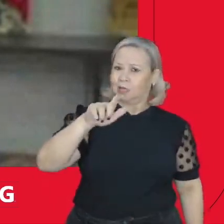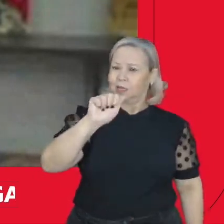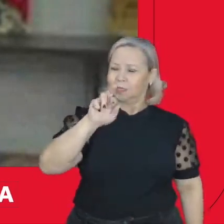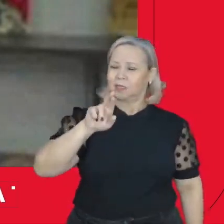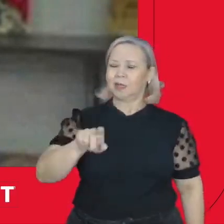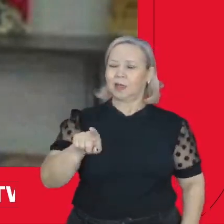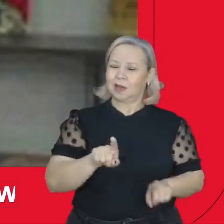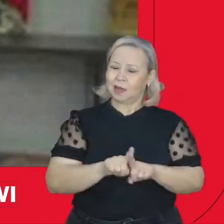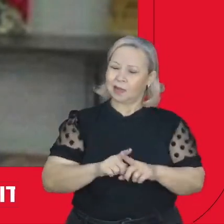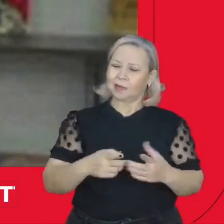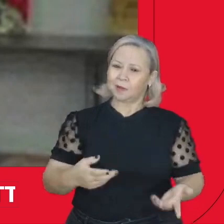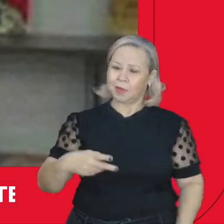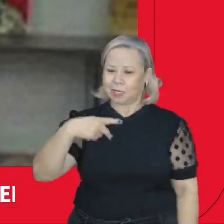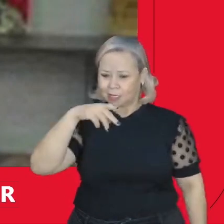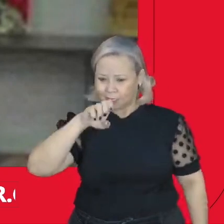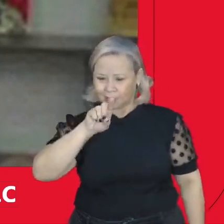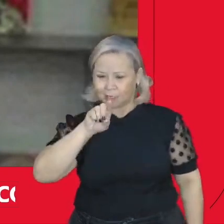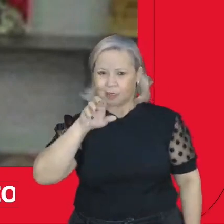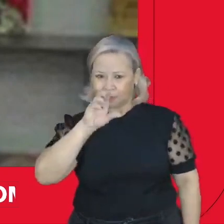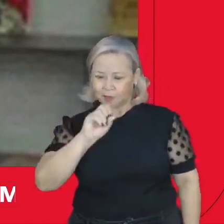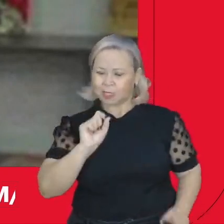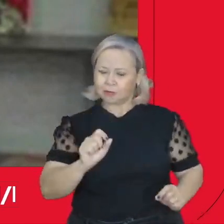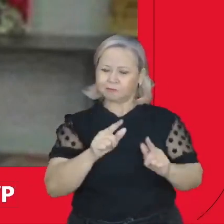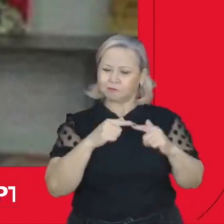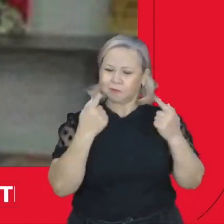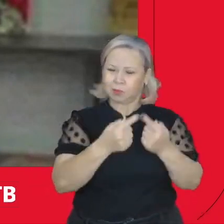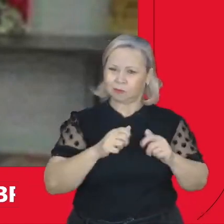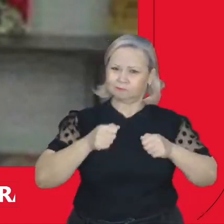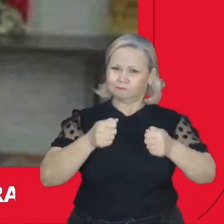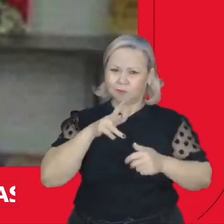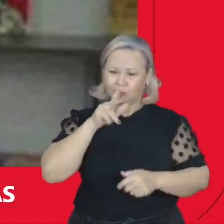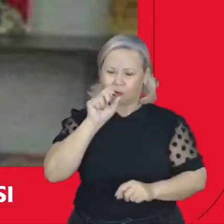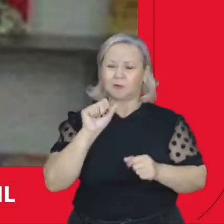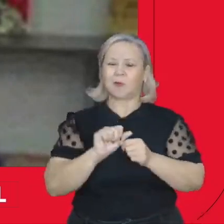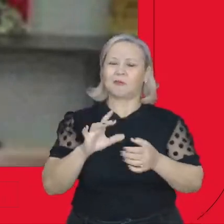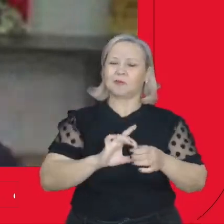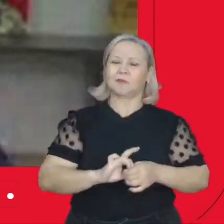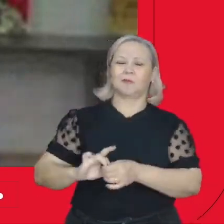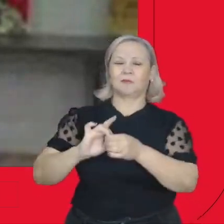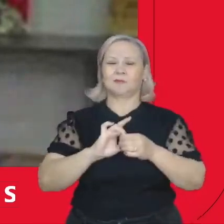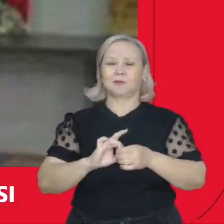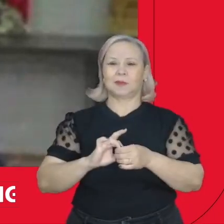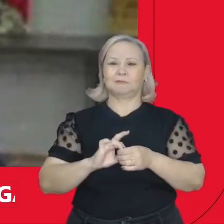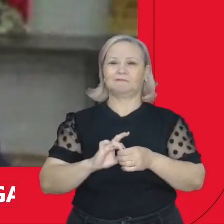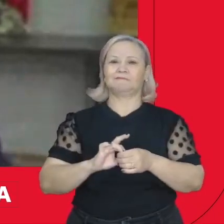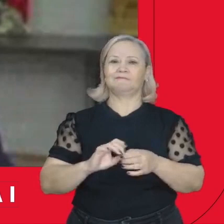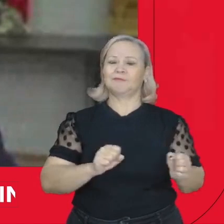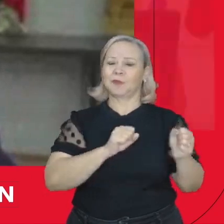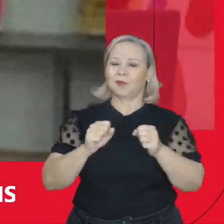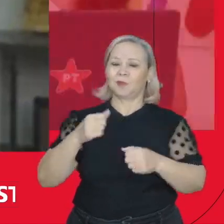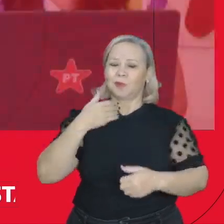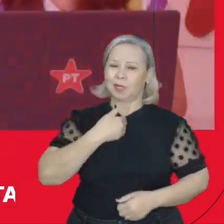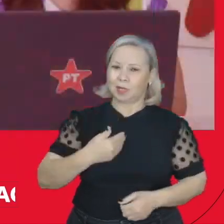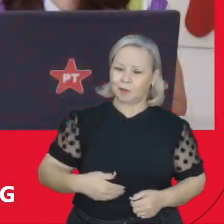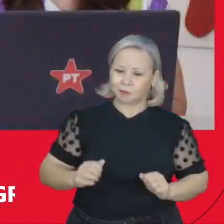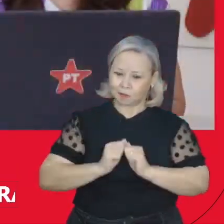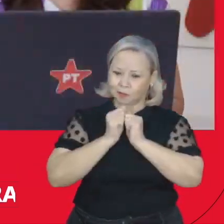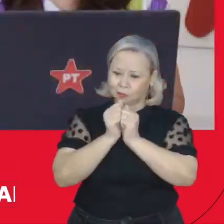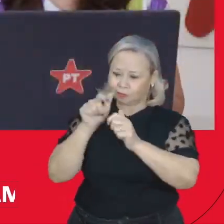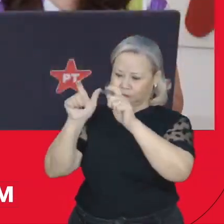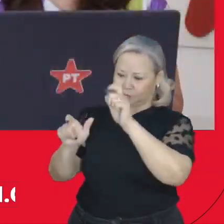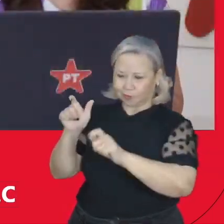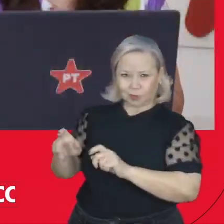adversários são candidatos que tiveram a oportunidade, não fizeram o que deveria ser feito, colocaram o Rio Grande do Sul num patamar muito, muito